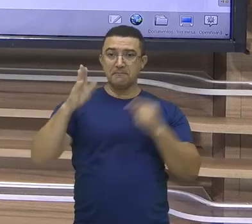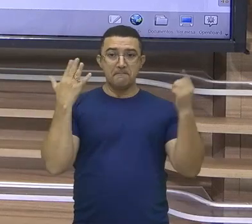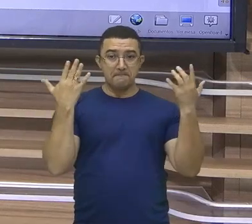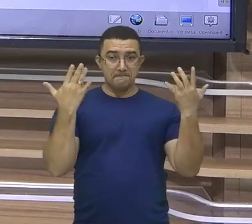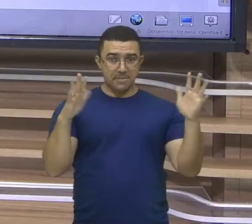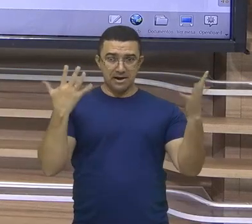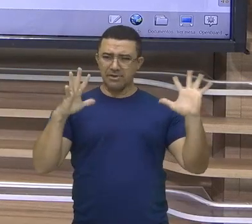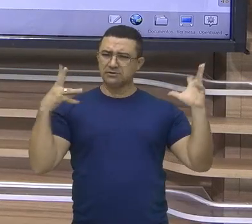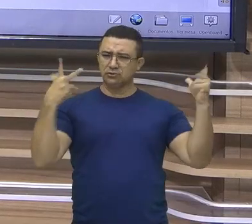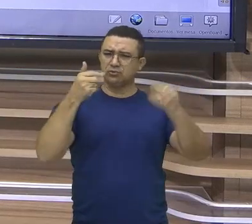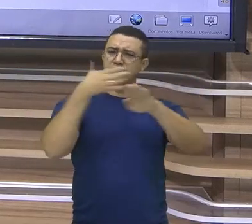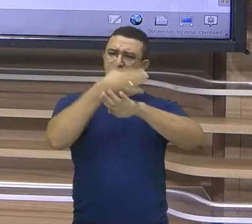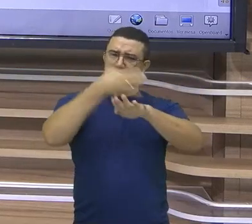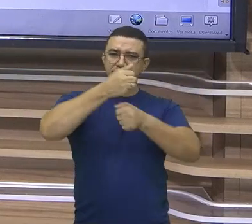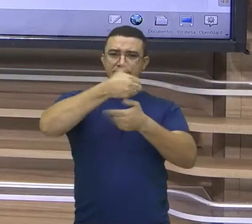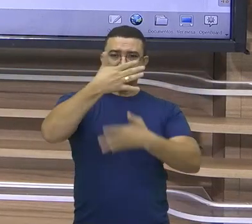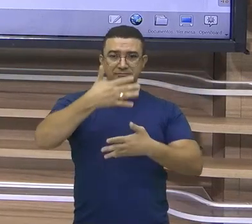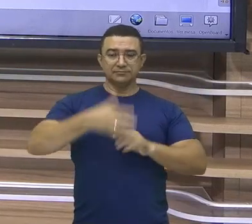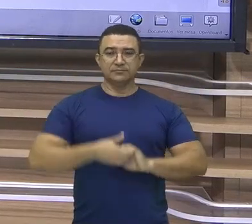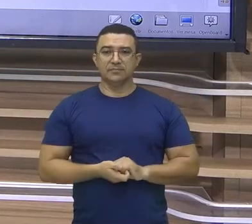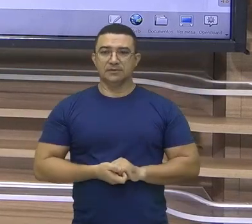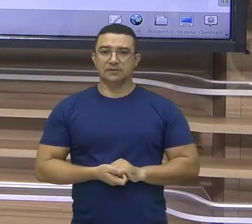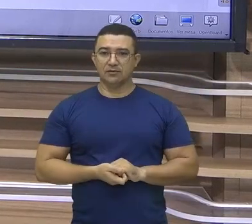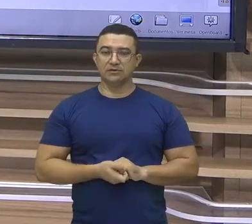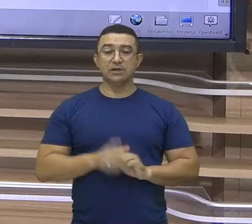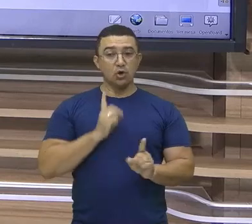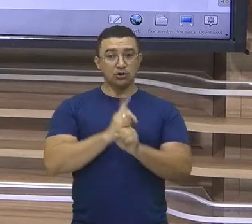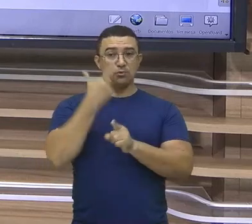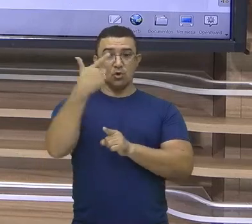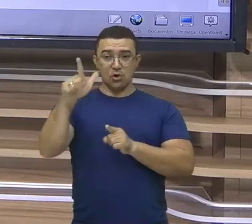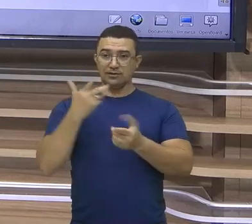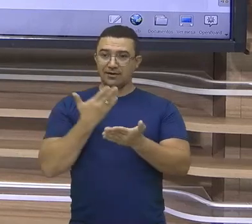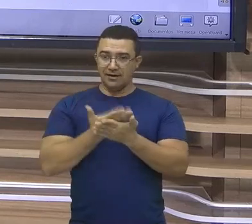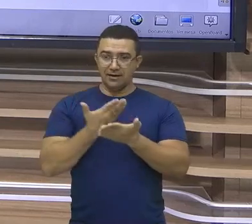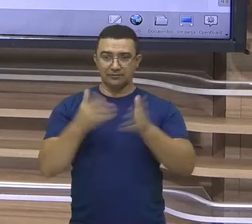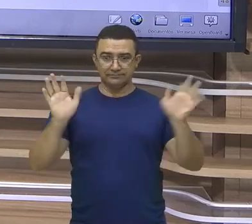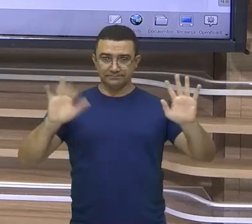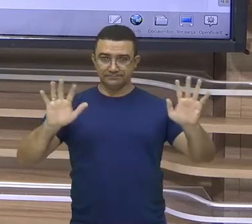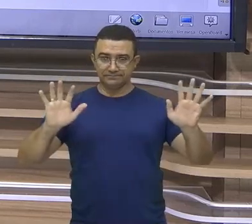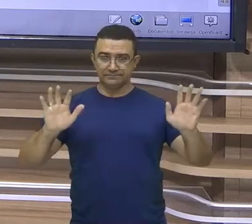todos que participaram. Por hoje era só de língua inglesa e a gente se vê nas próximas aulas. Bye, bye!